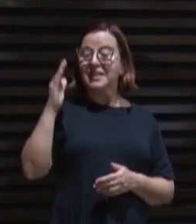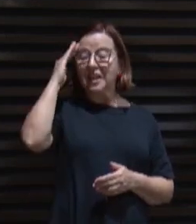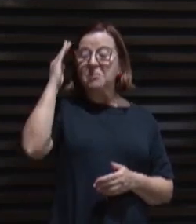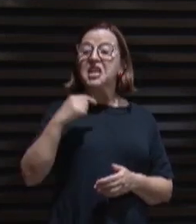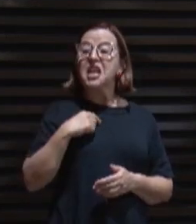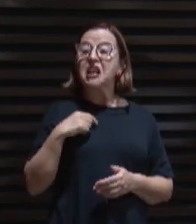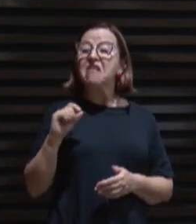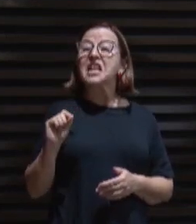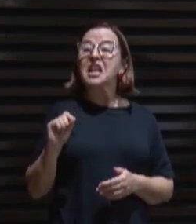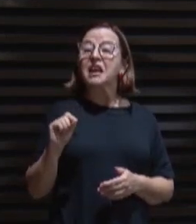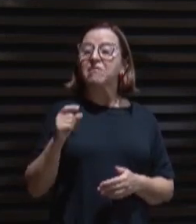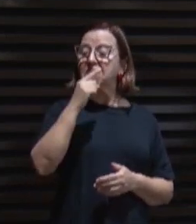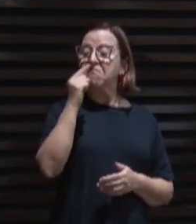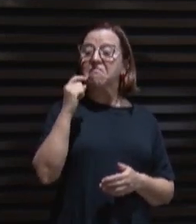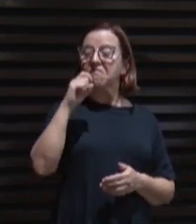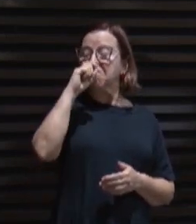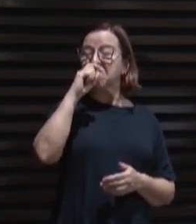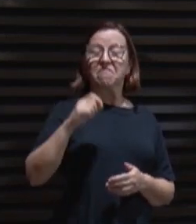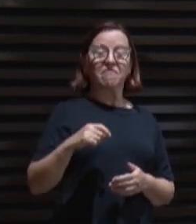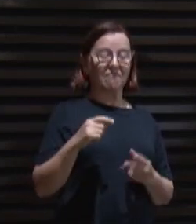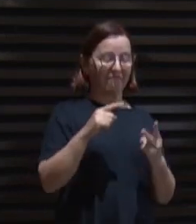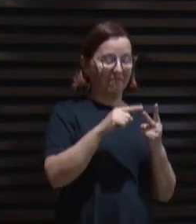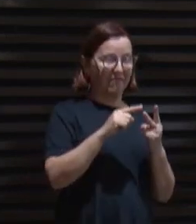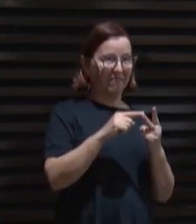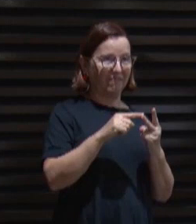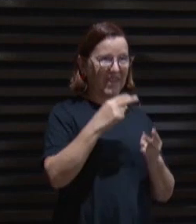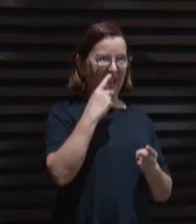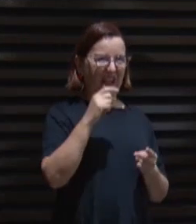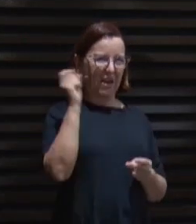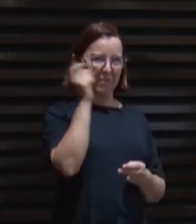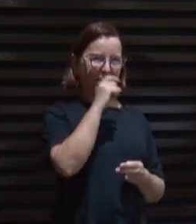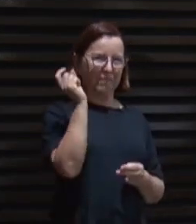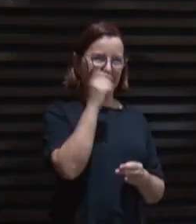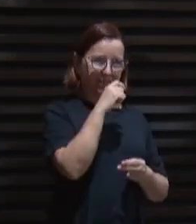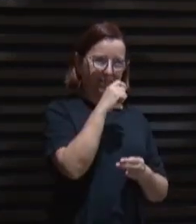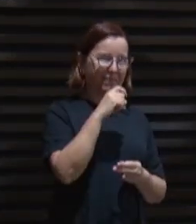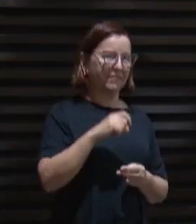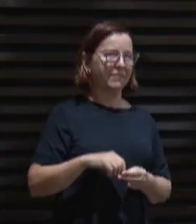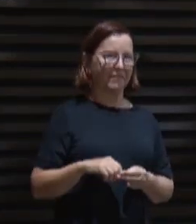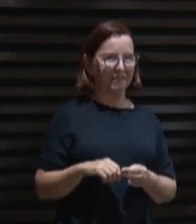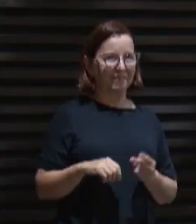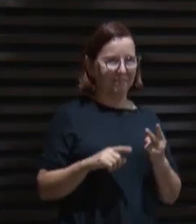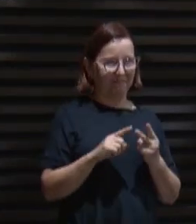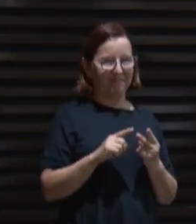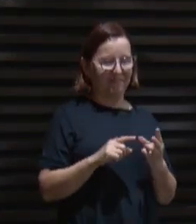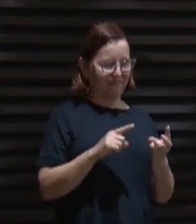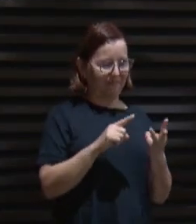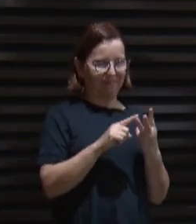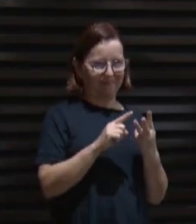Olhos altivos. Segundo. Língua mentirosa. Língua mentirosa.